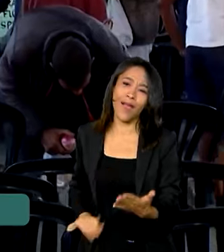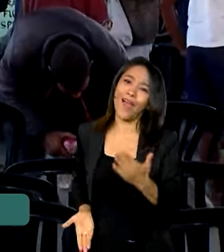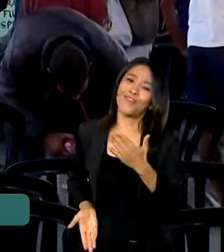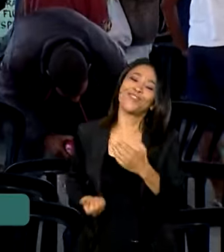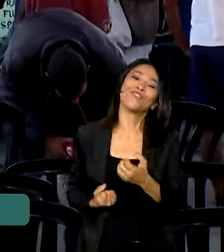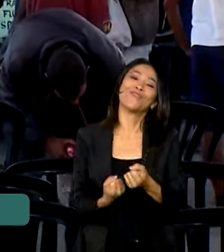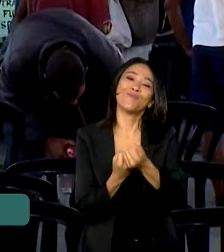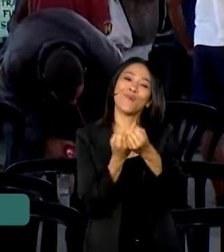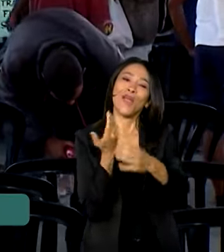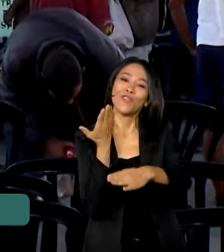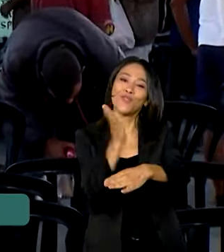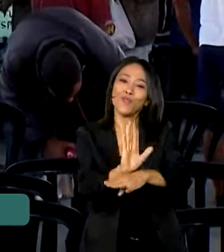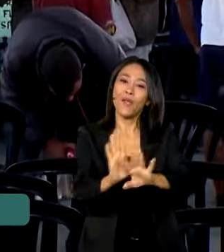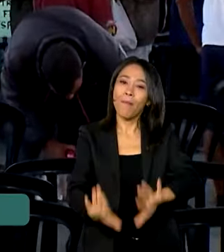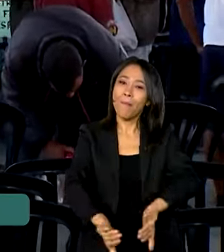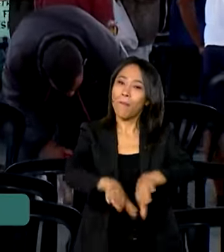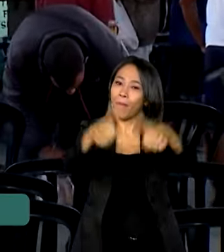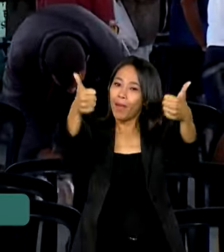melhorar a sua realidade.